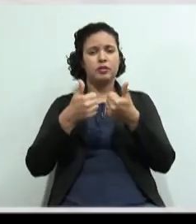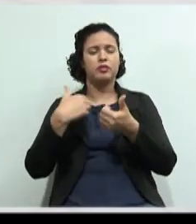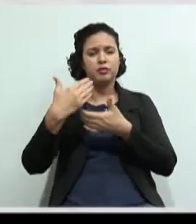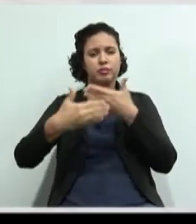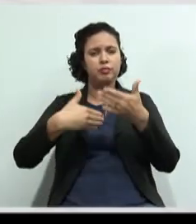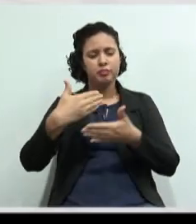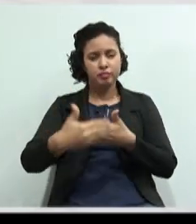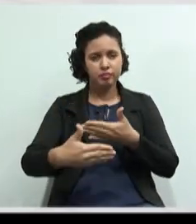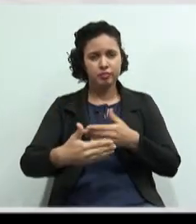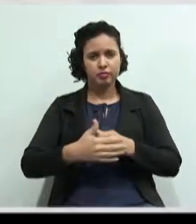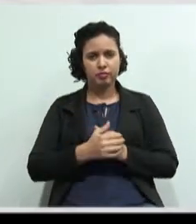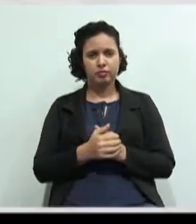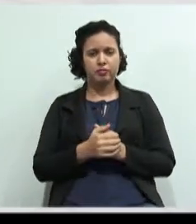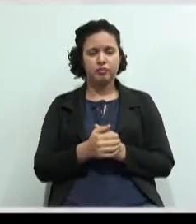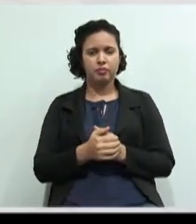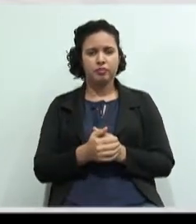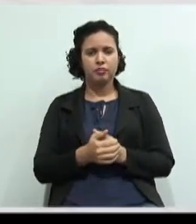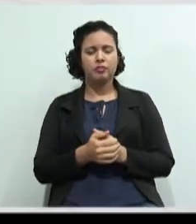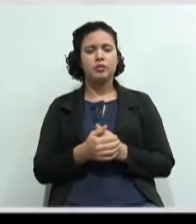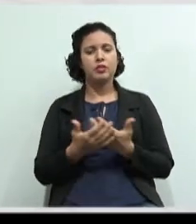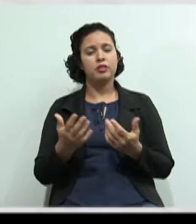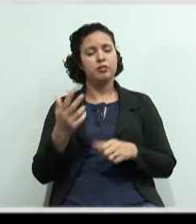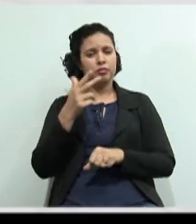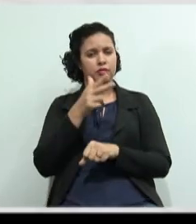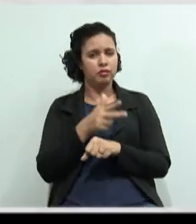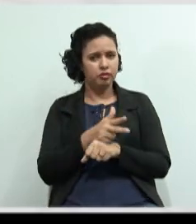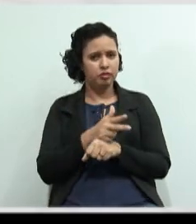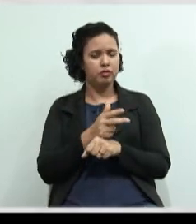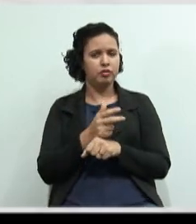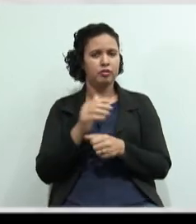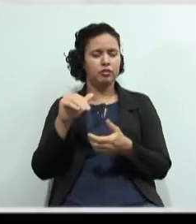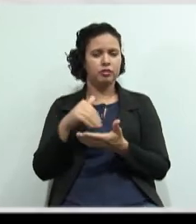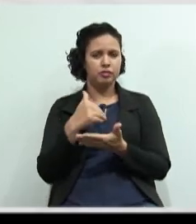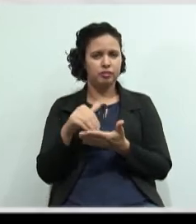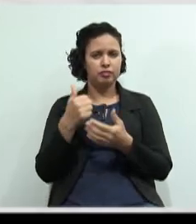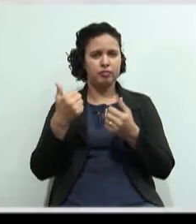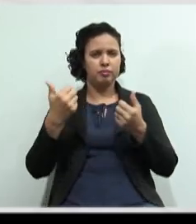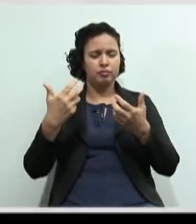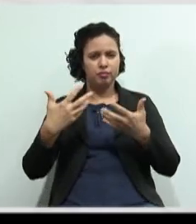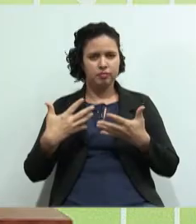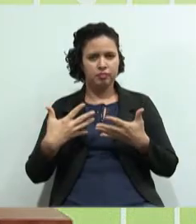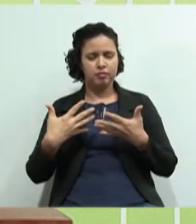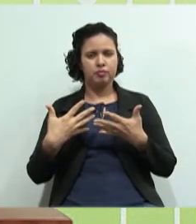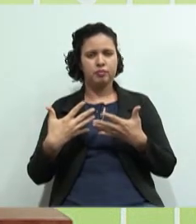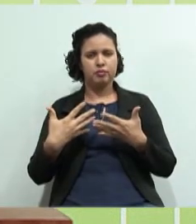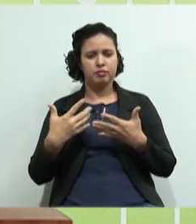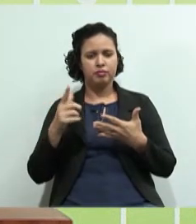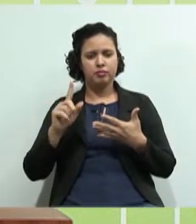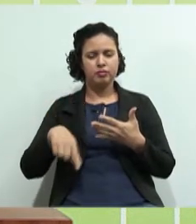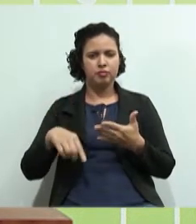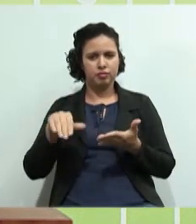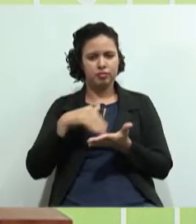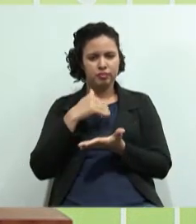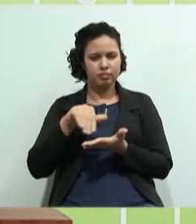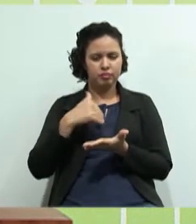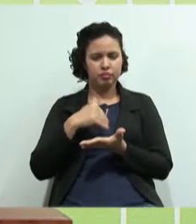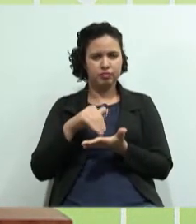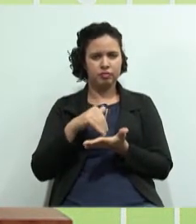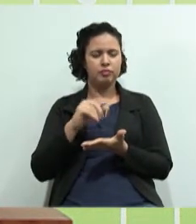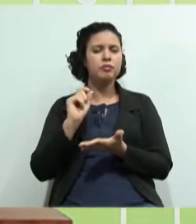desempenho. Por isso que na hora daquele videozinho, a secretária executiva, pode voltar aqui para mim, a secretária executiva,